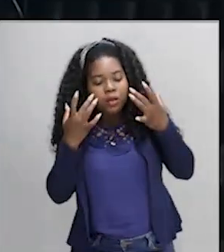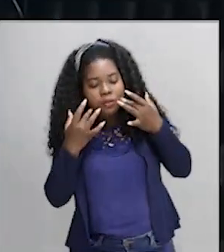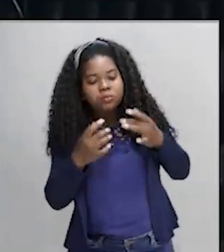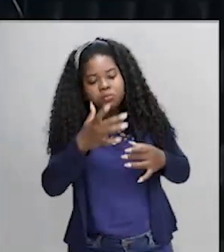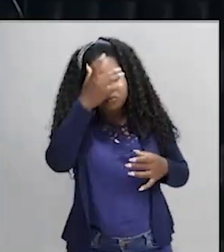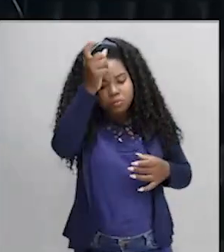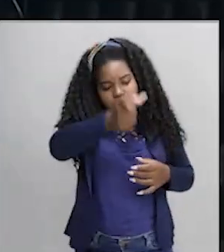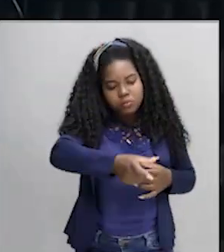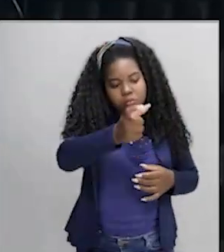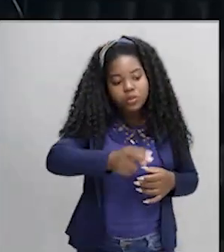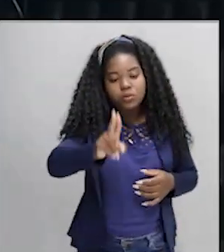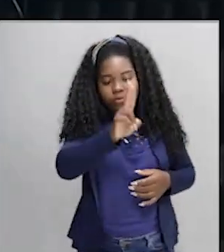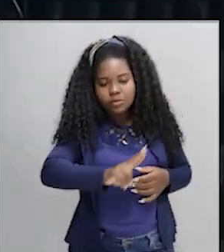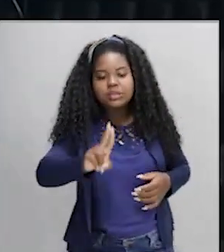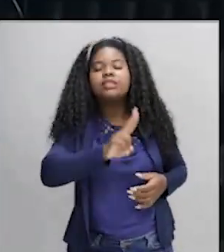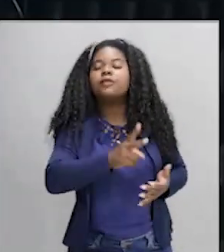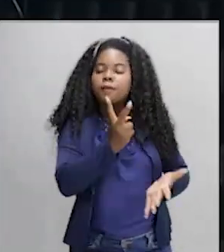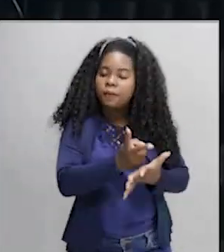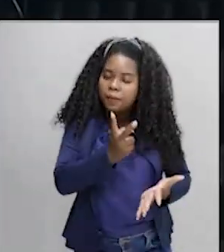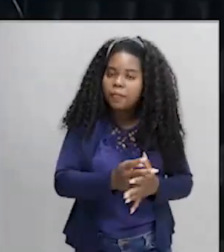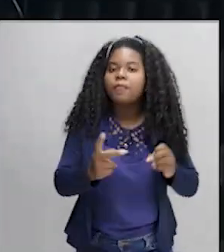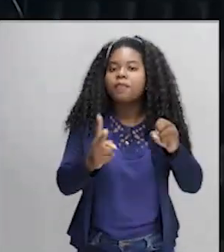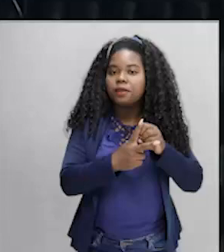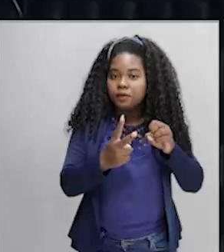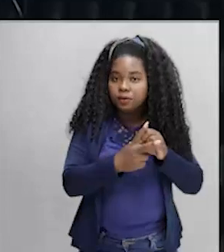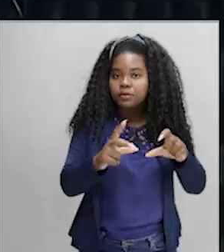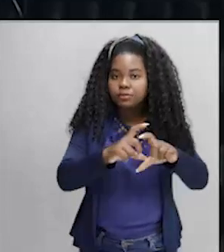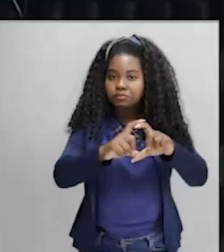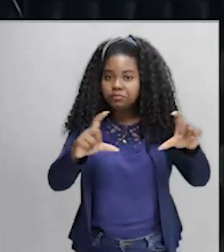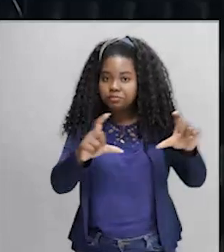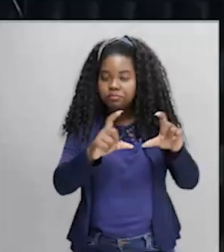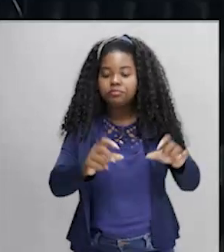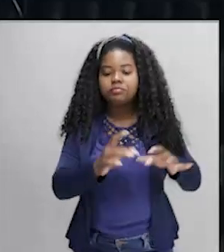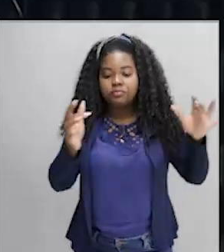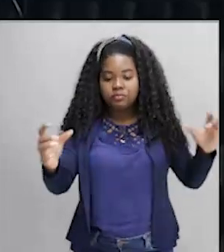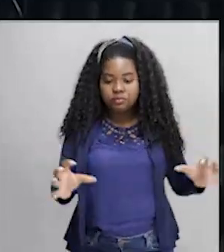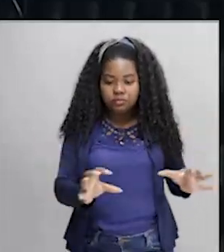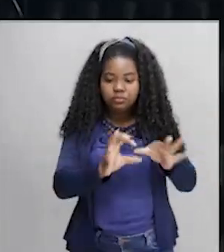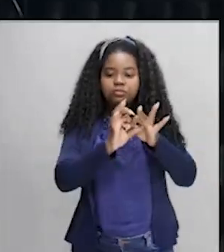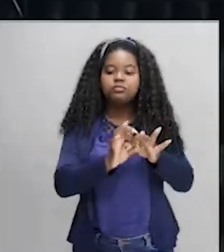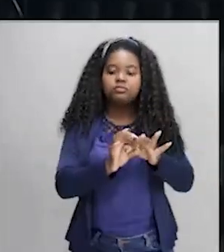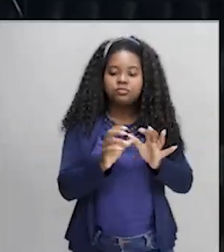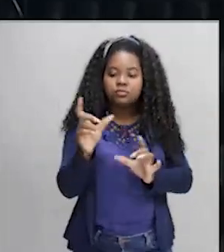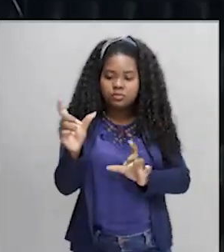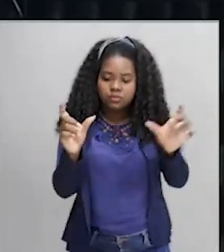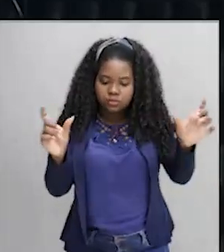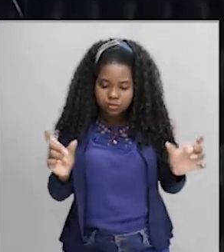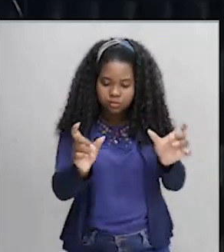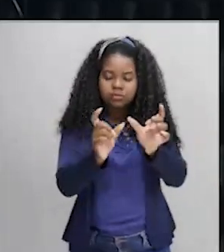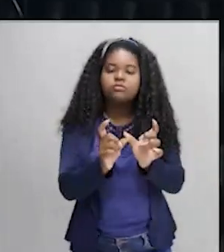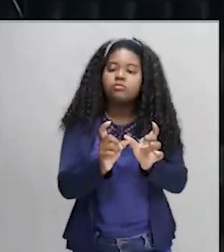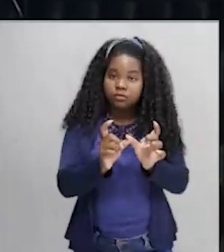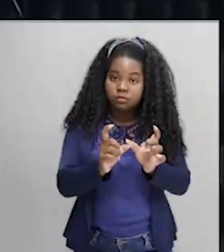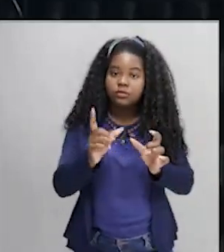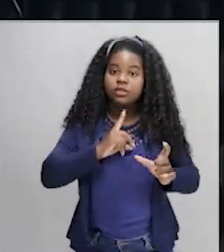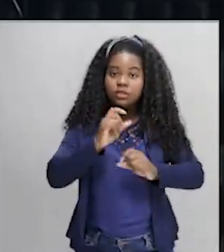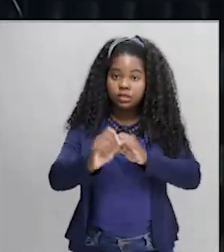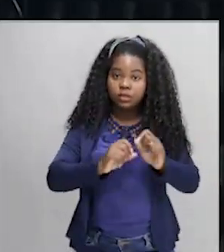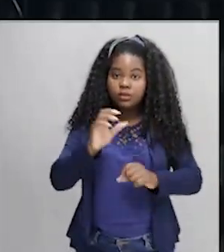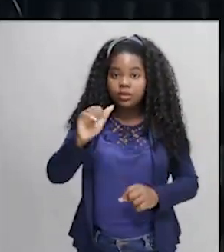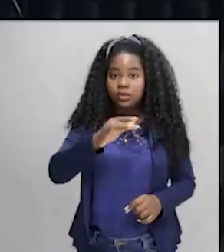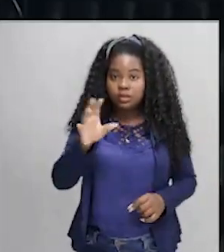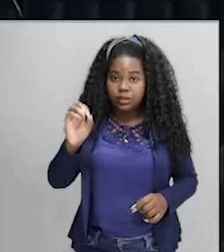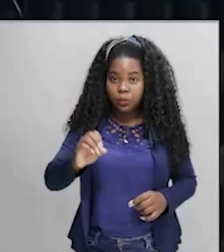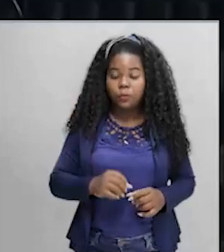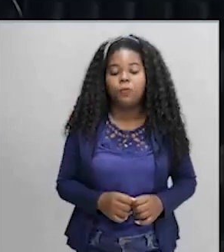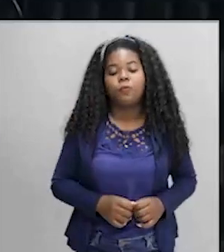com frequência os verbos frasais. Tá? Os verbos frasais são essas combinações de palavras que representam ações. Eles